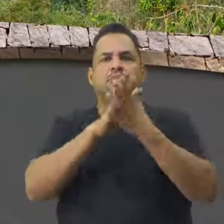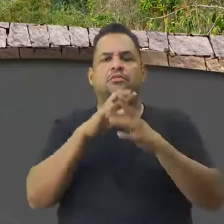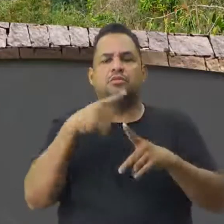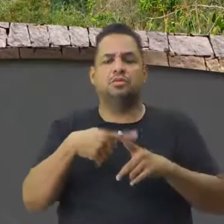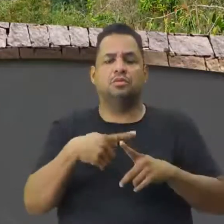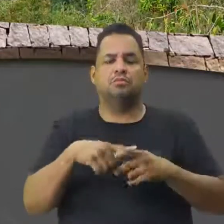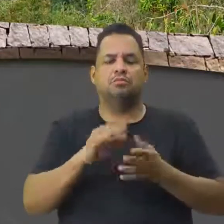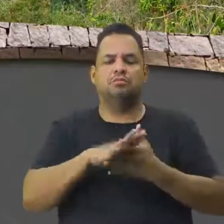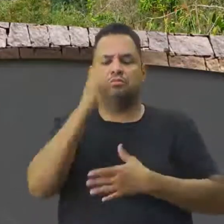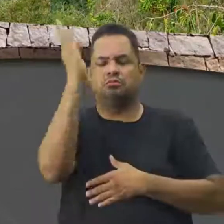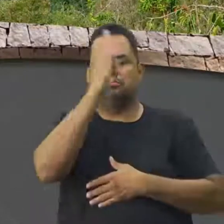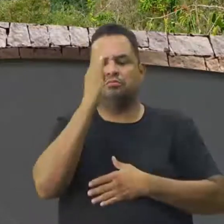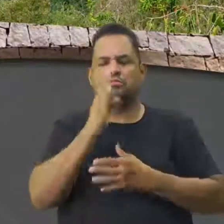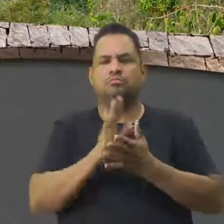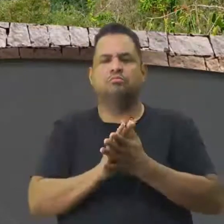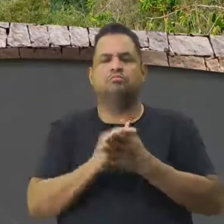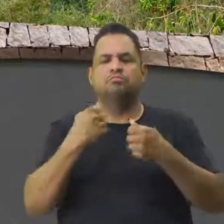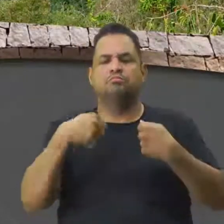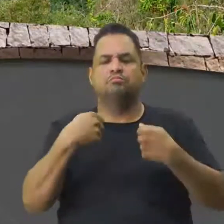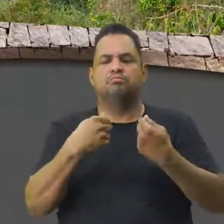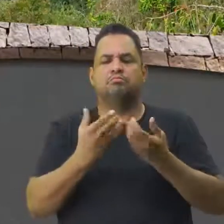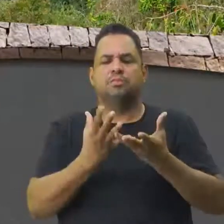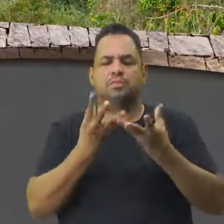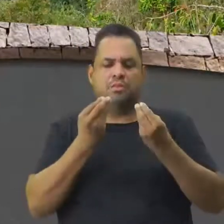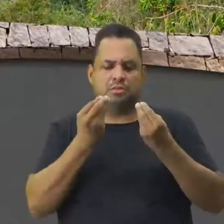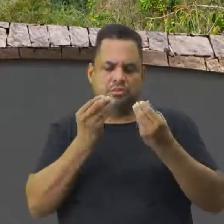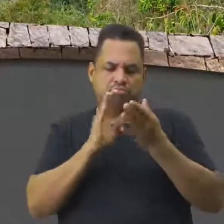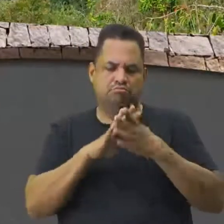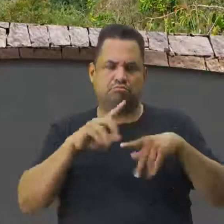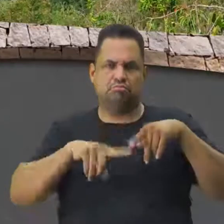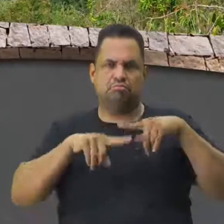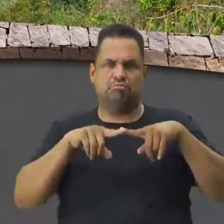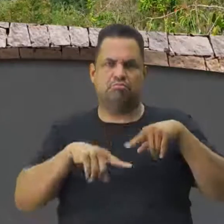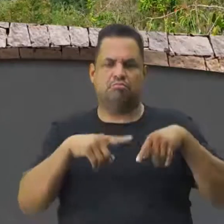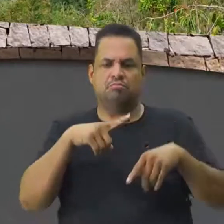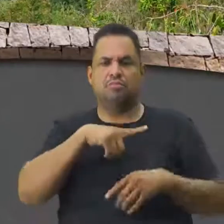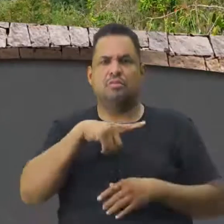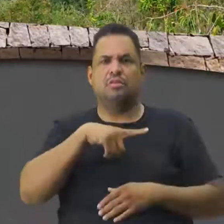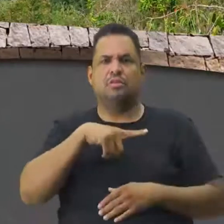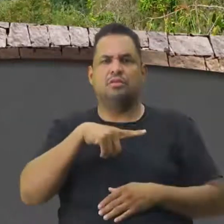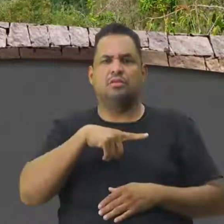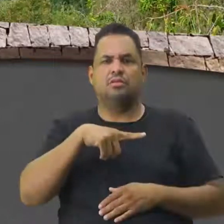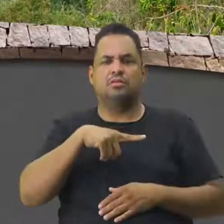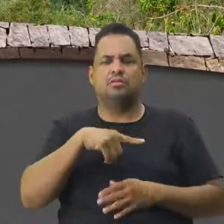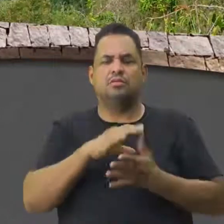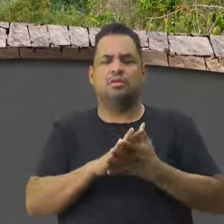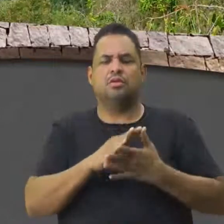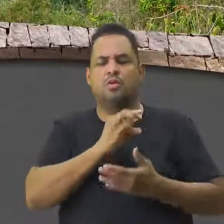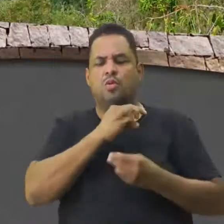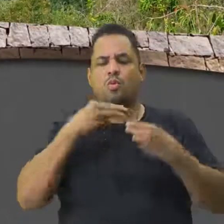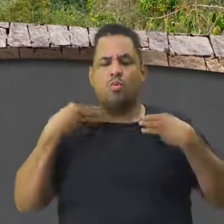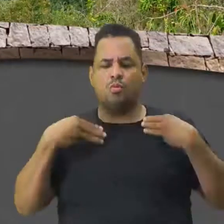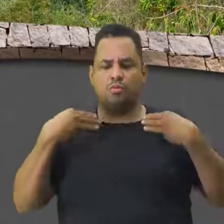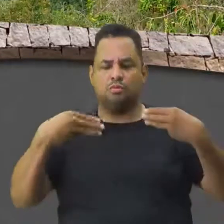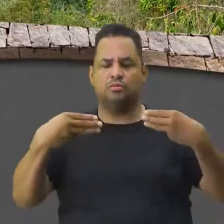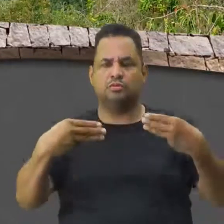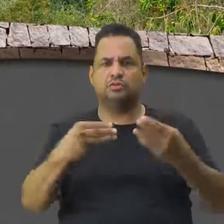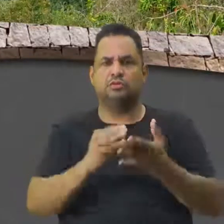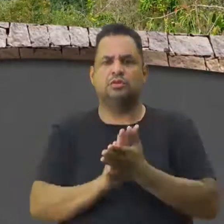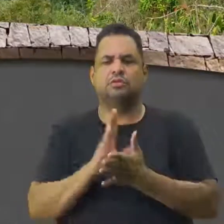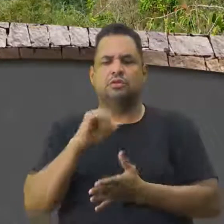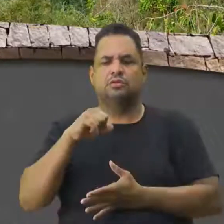matéria-prima. Você é só perceber o seguinte, que no Brasil tem um ministro chamado Ministério das Minas e Energia.